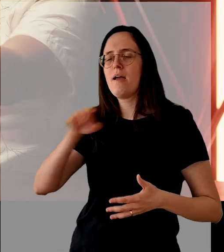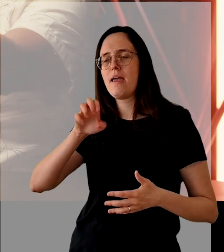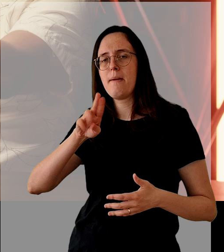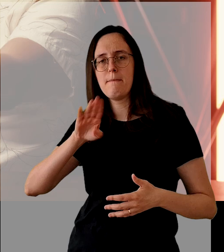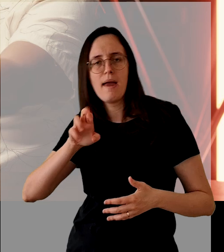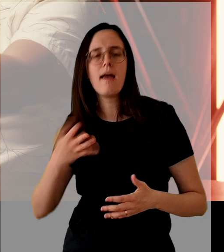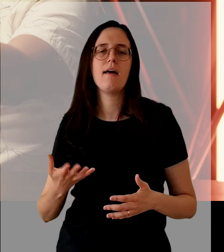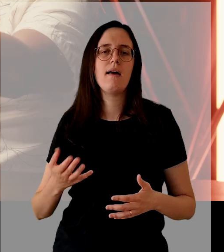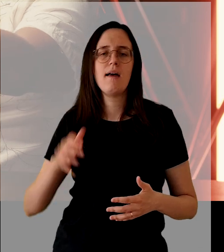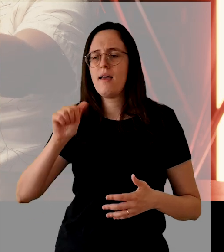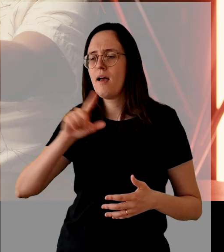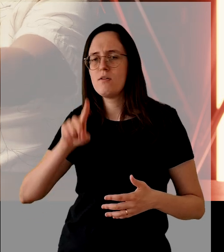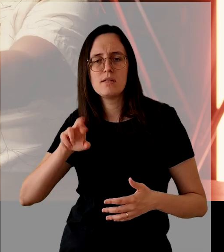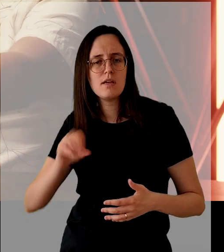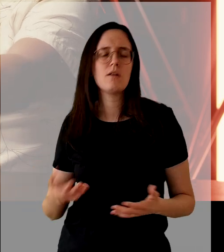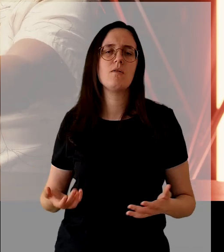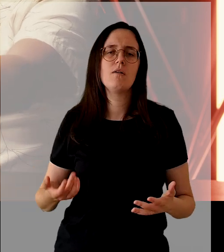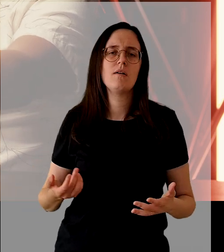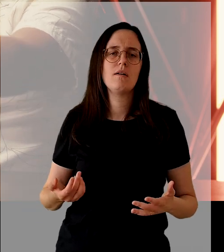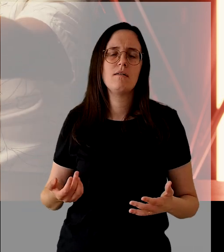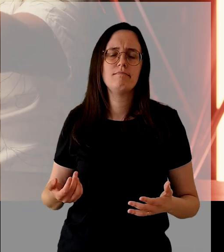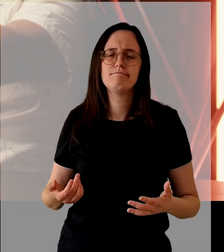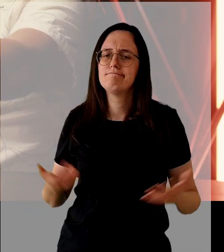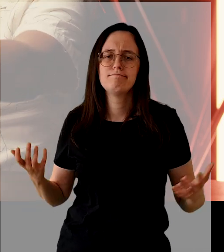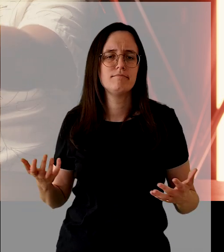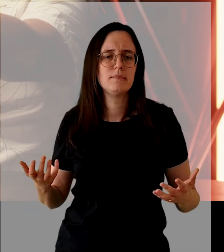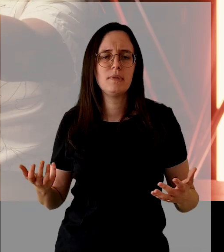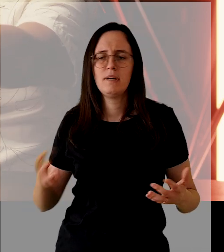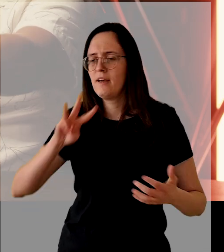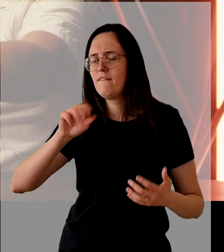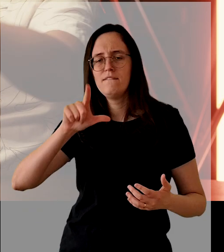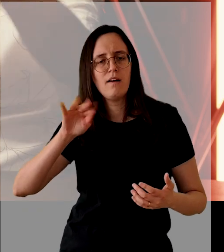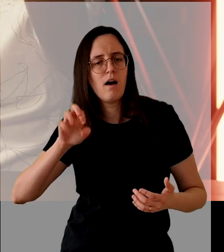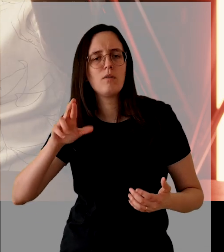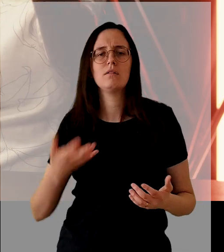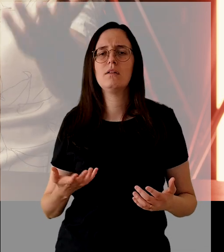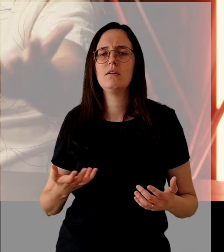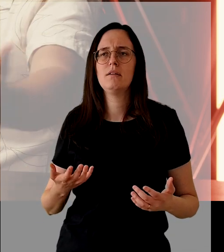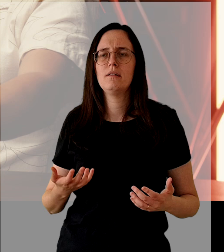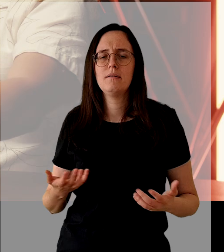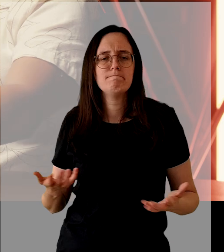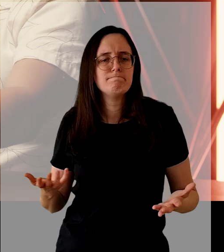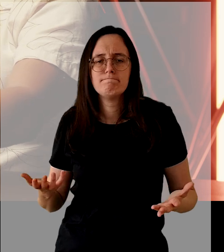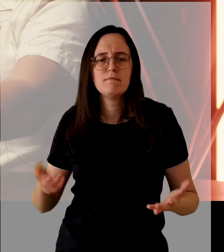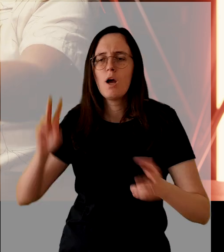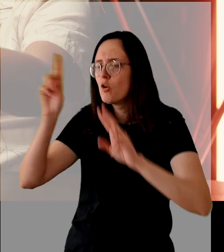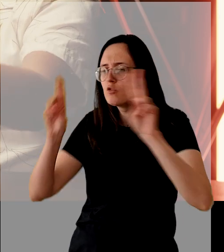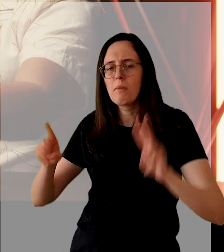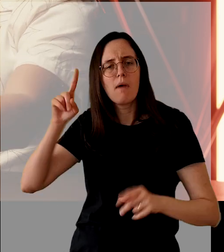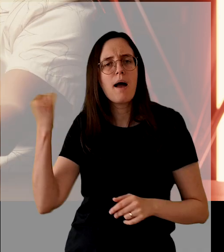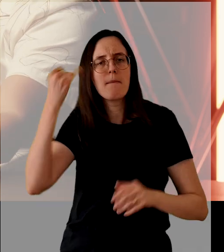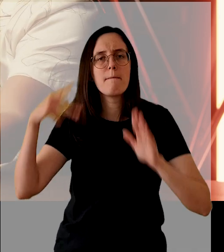Eber, o Alziro, e aí, sei lá, Walter Carvalho. Se você pensar os grandes nomes da cinematografia